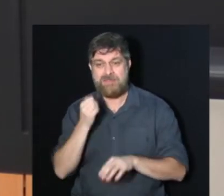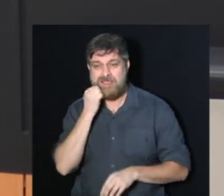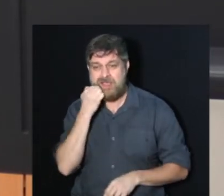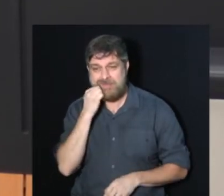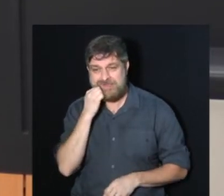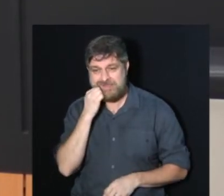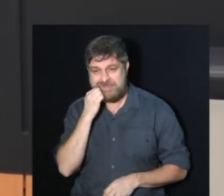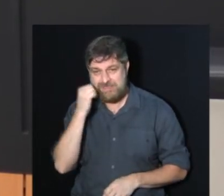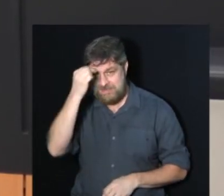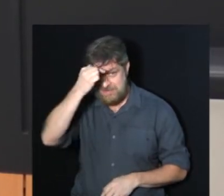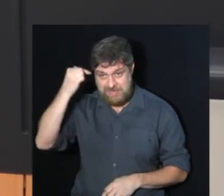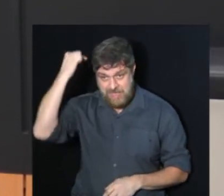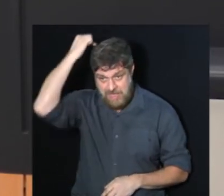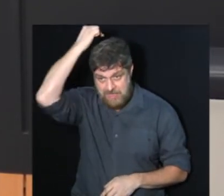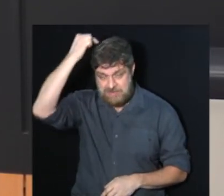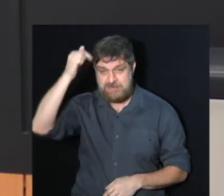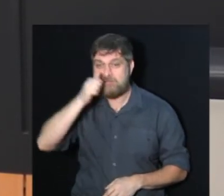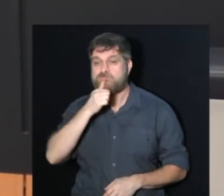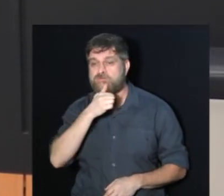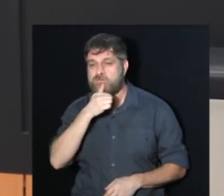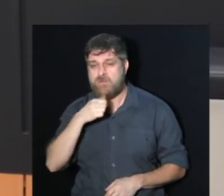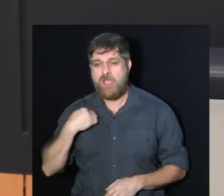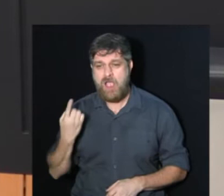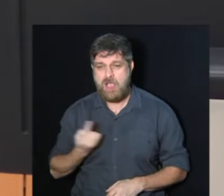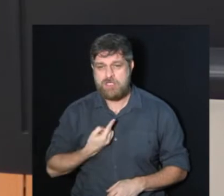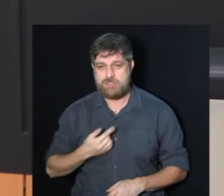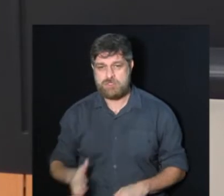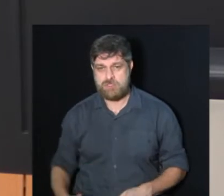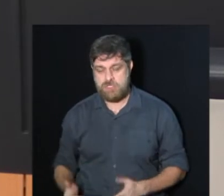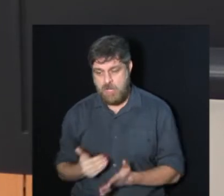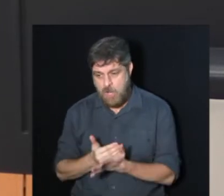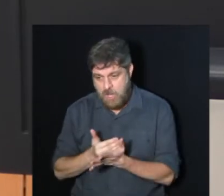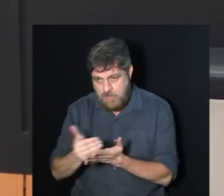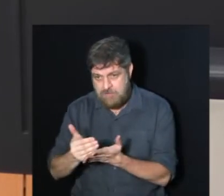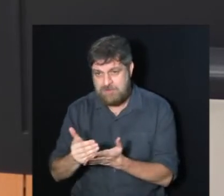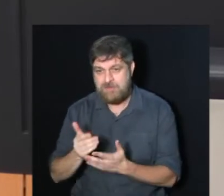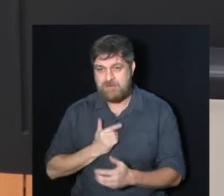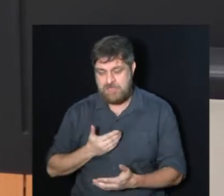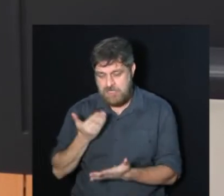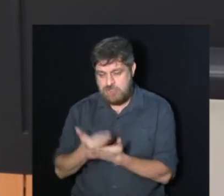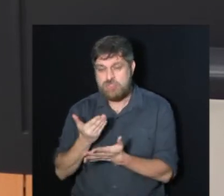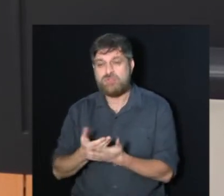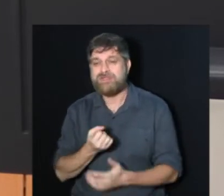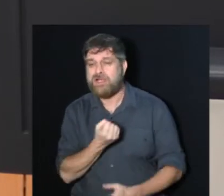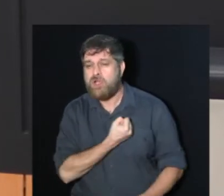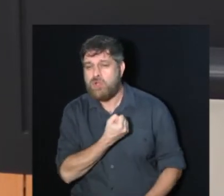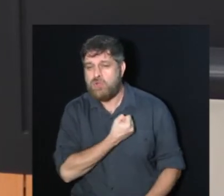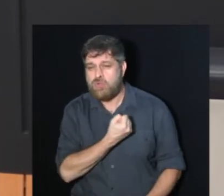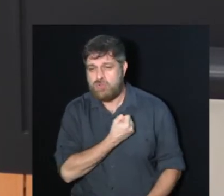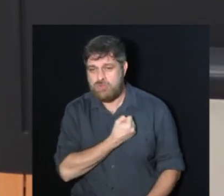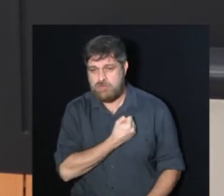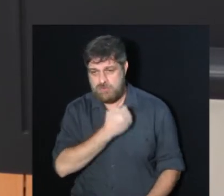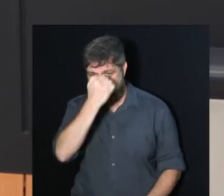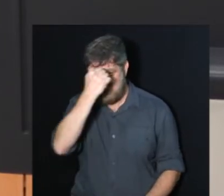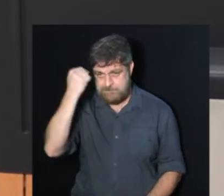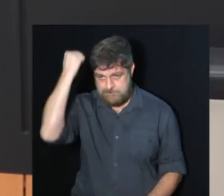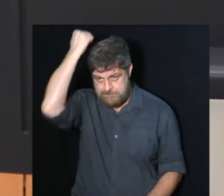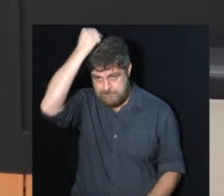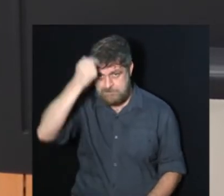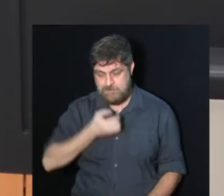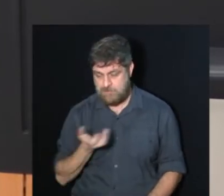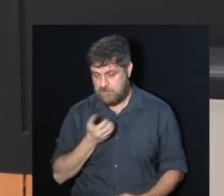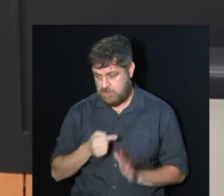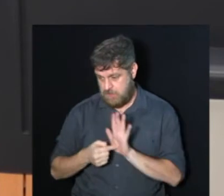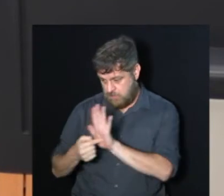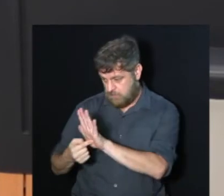sagrada, tanto que nos dedicamos, dentro da iniciação, à numerologia sagrada. E eu vou trazer aqui alguns números